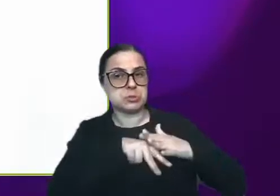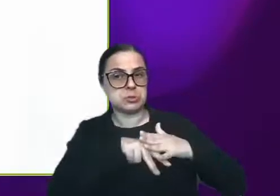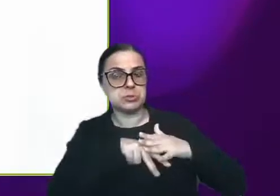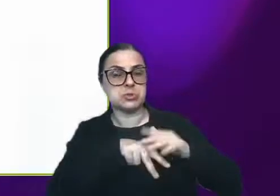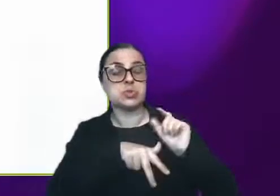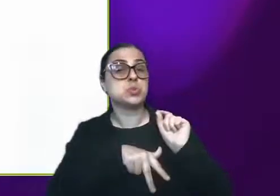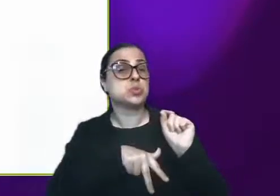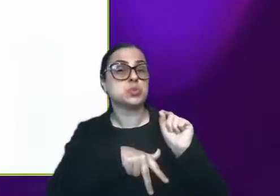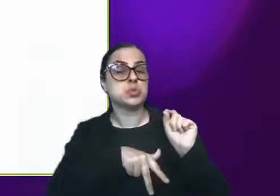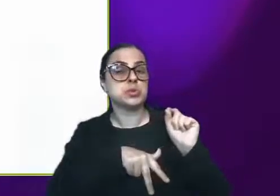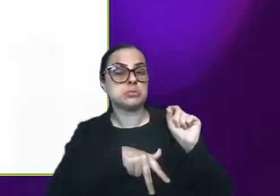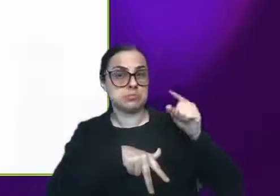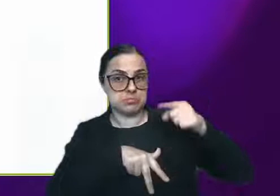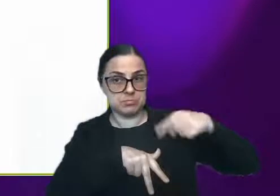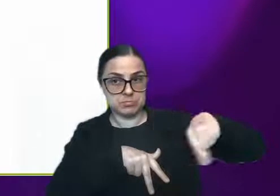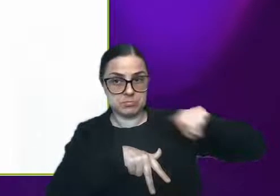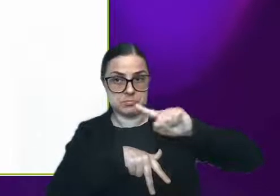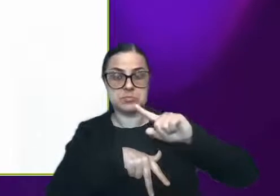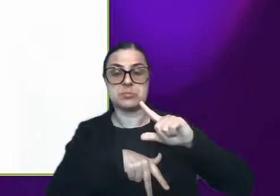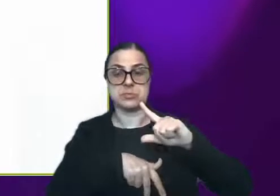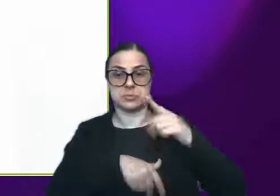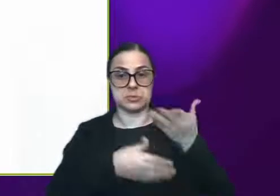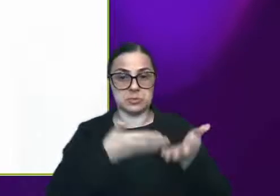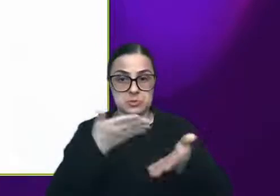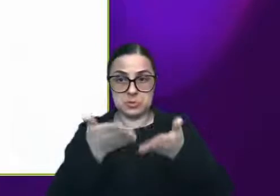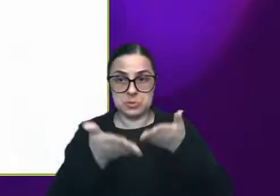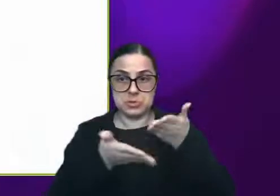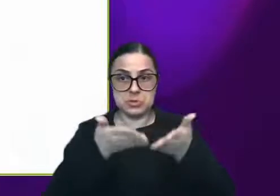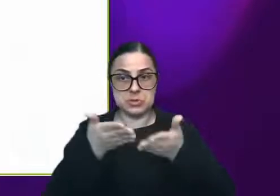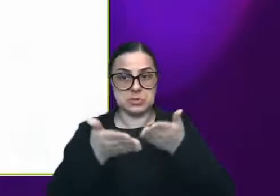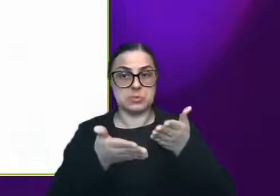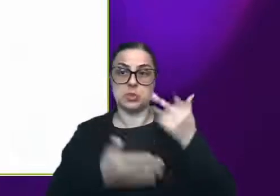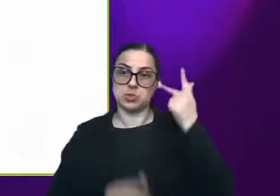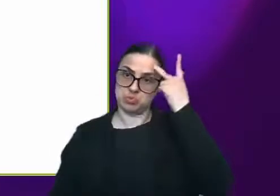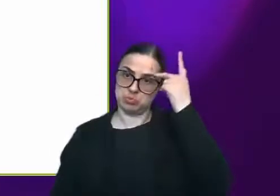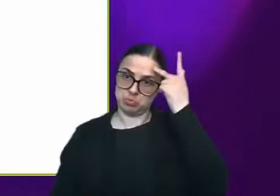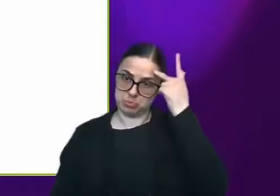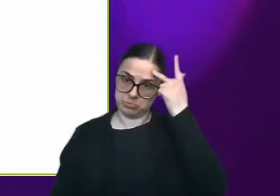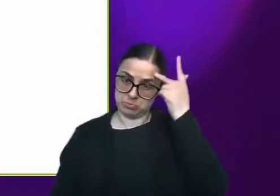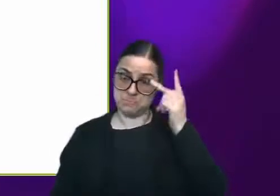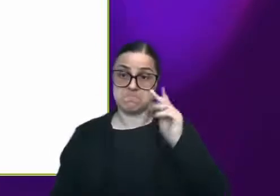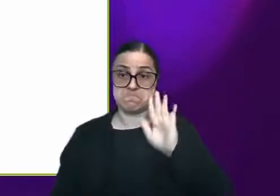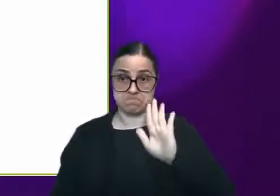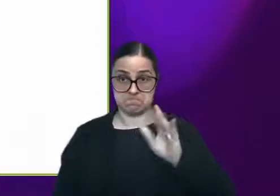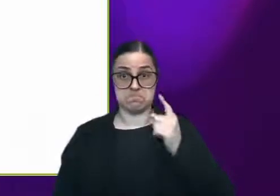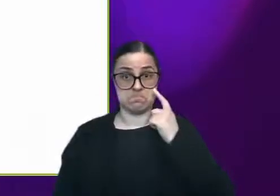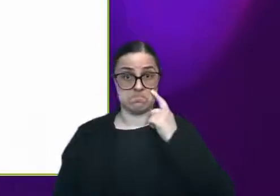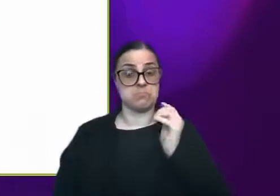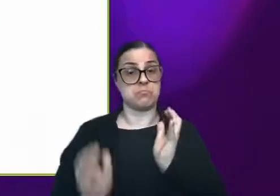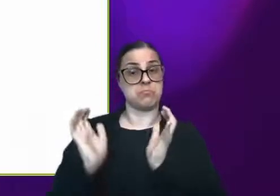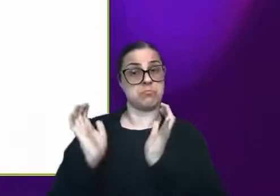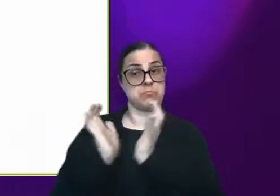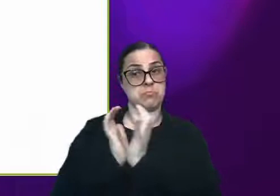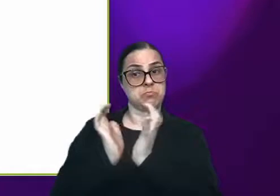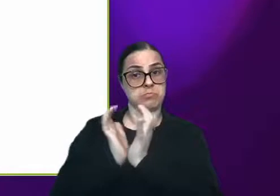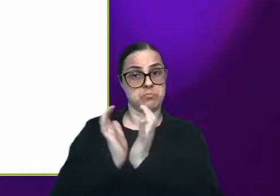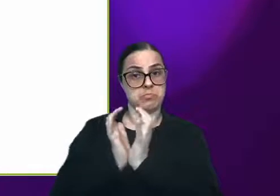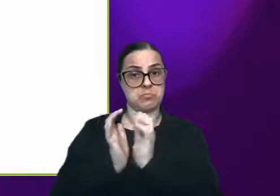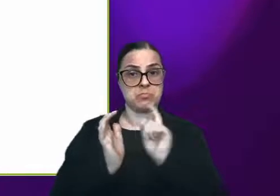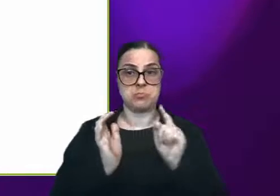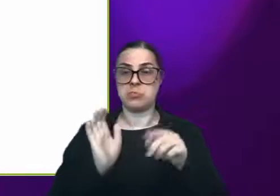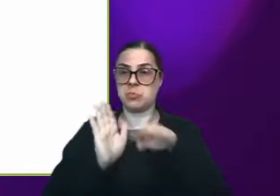consideramos esses pacientes que são passíveis de tratamentos locorregionais. E vemos aqui a categoria